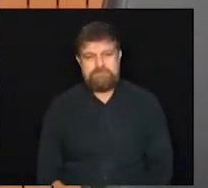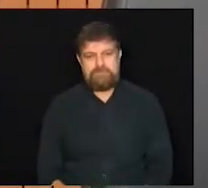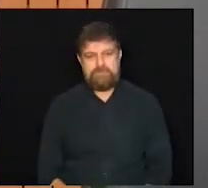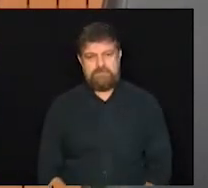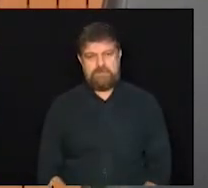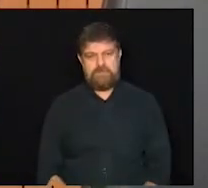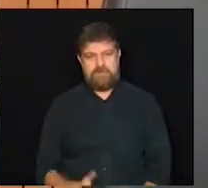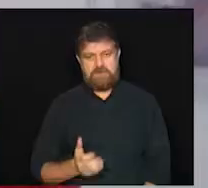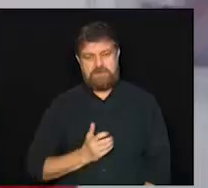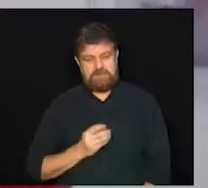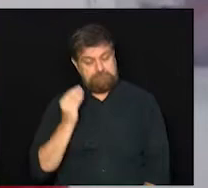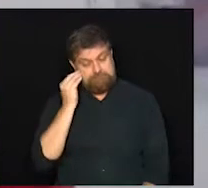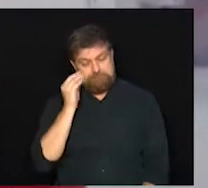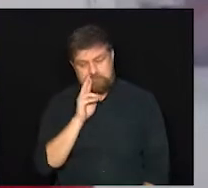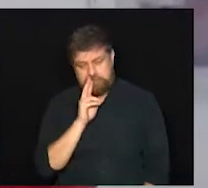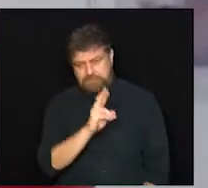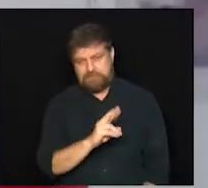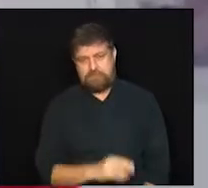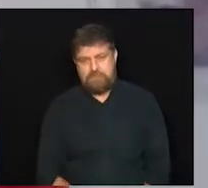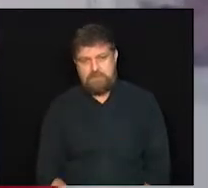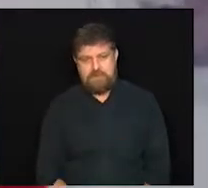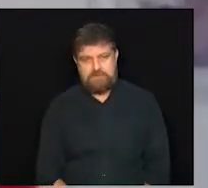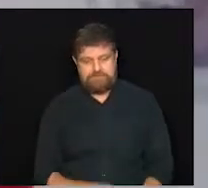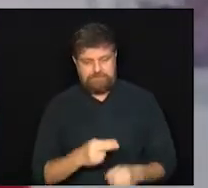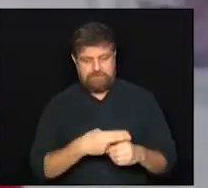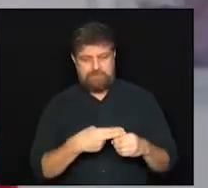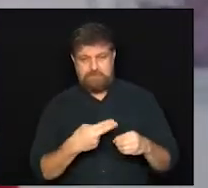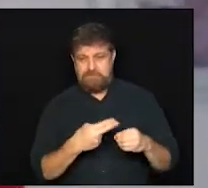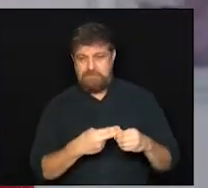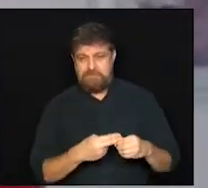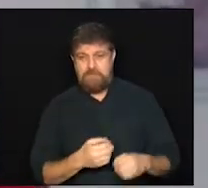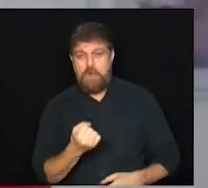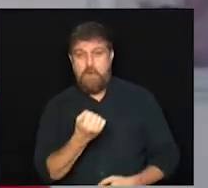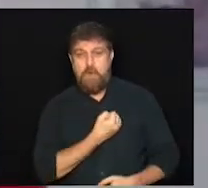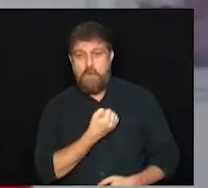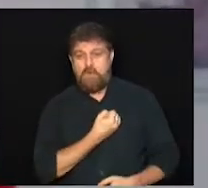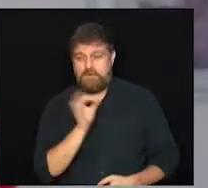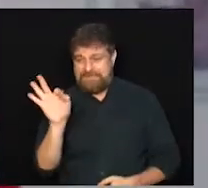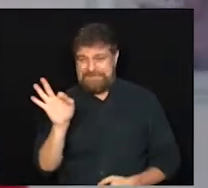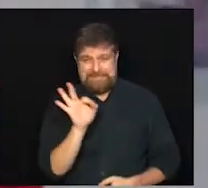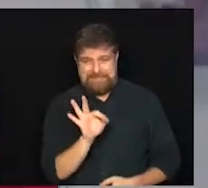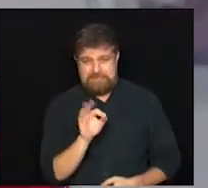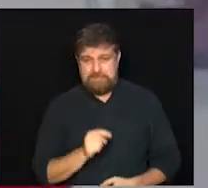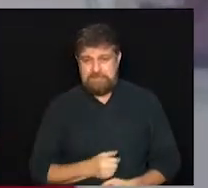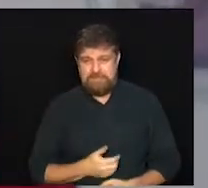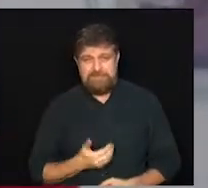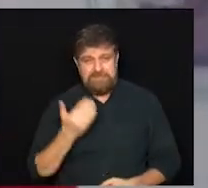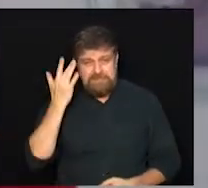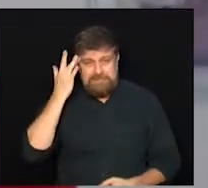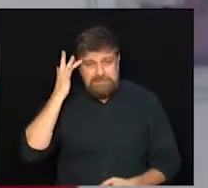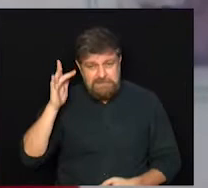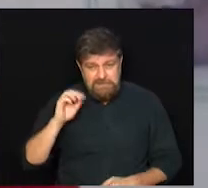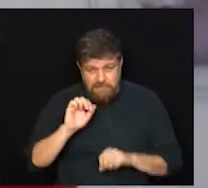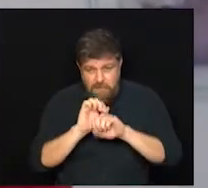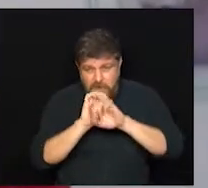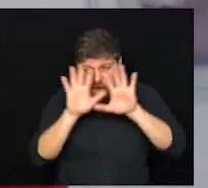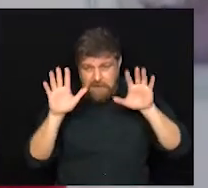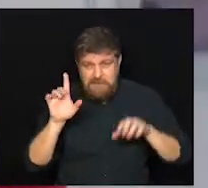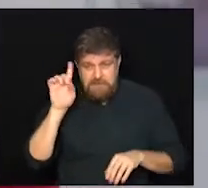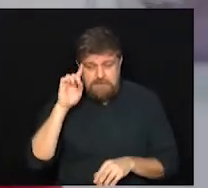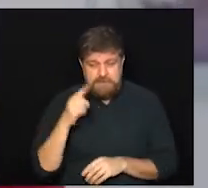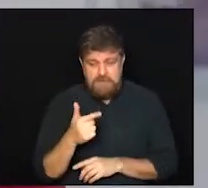responder. Dados sobre a contaminação na Unicamp, não sei se ficou suficientemente claro, mas 12 de março